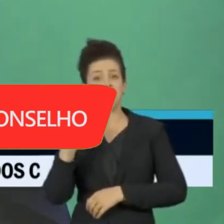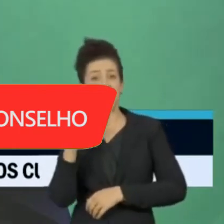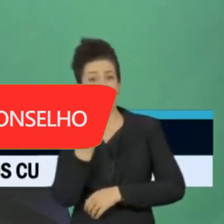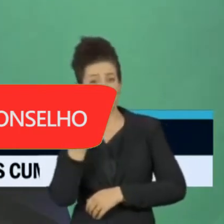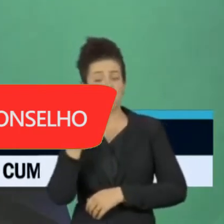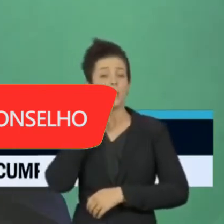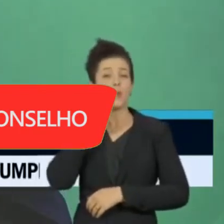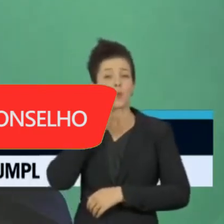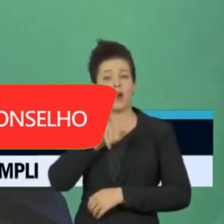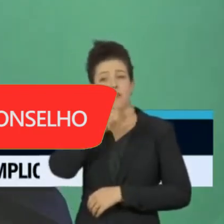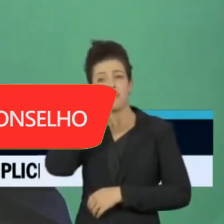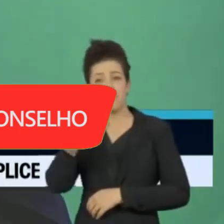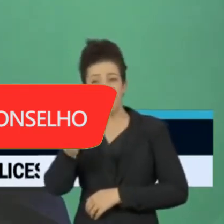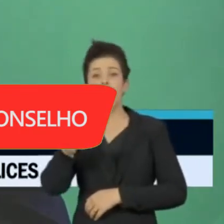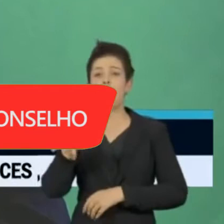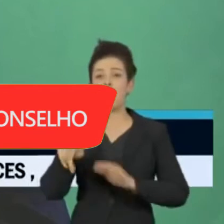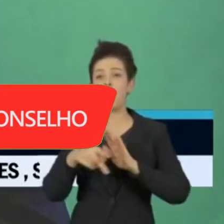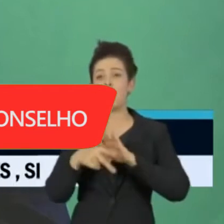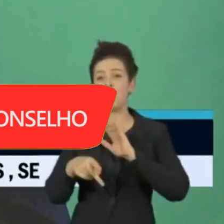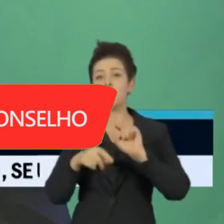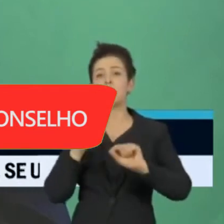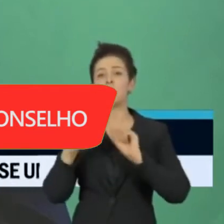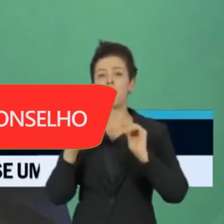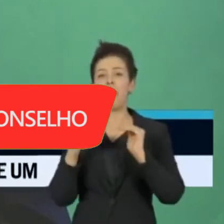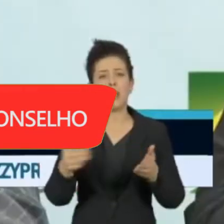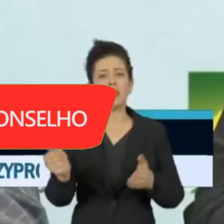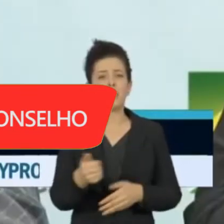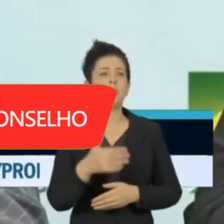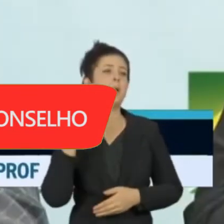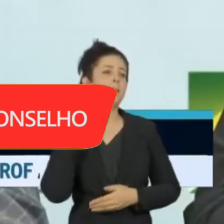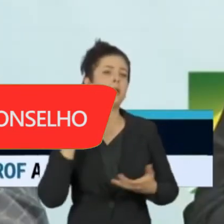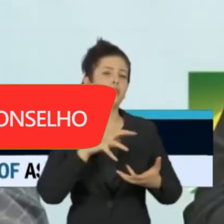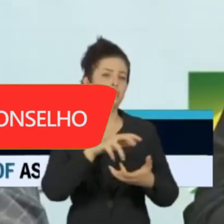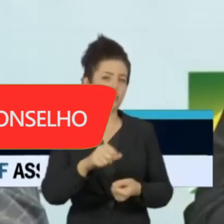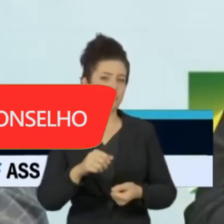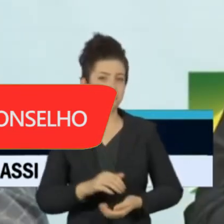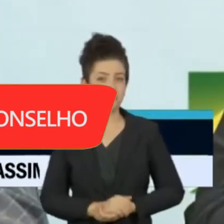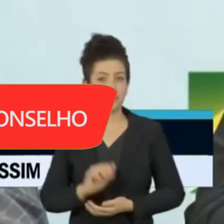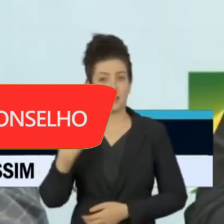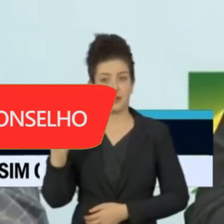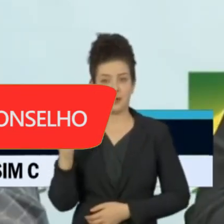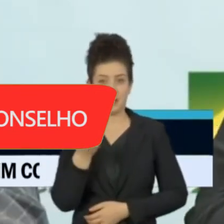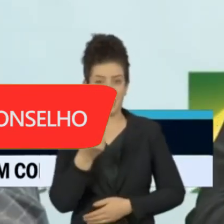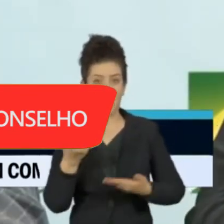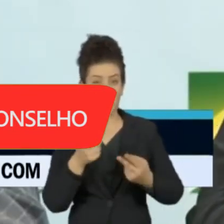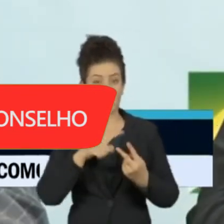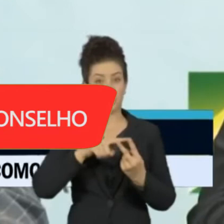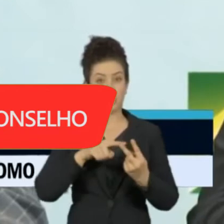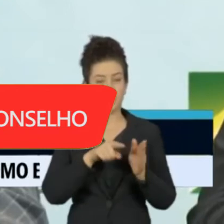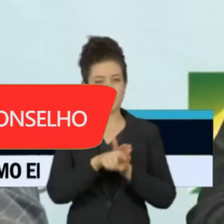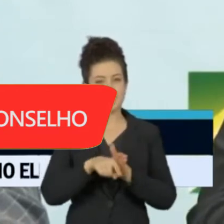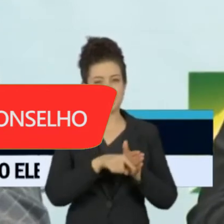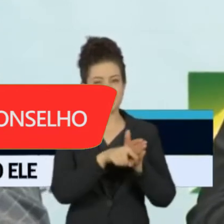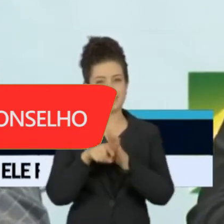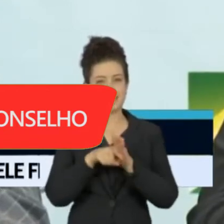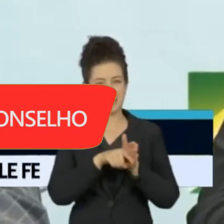deve assumir o cargo na primeira semana de agosto. O mandato vai até o dia 31 de outubro de 2020.